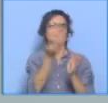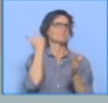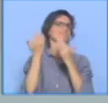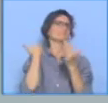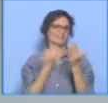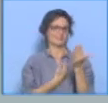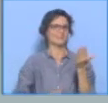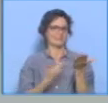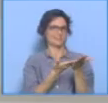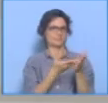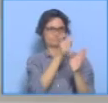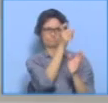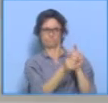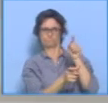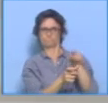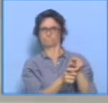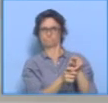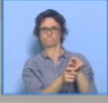altura.